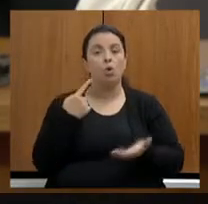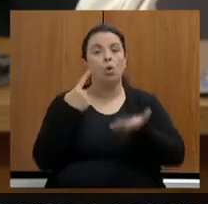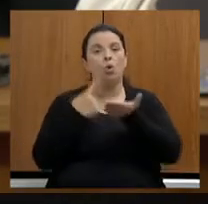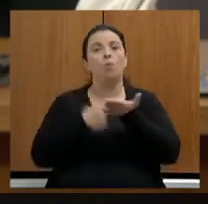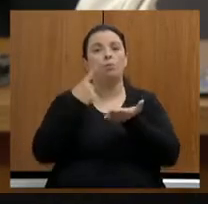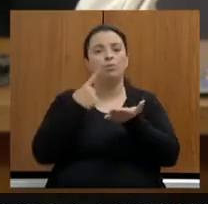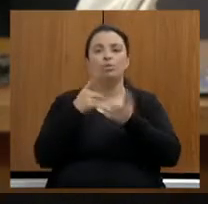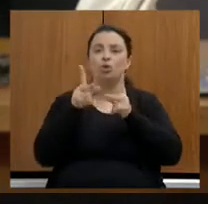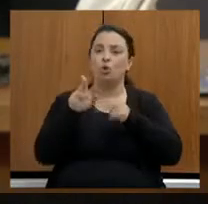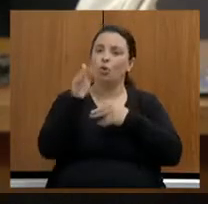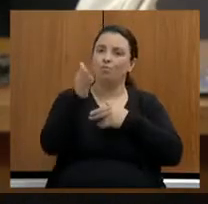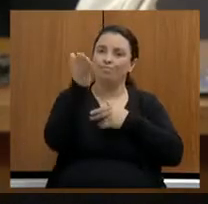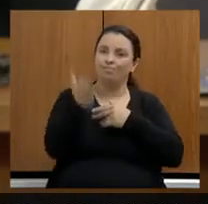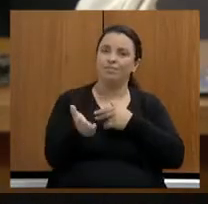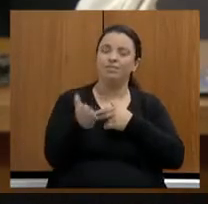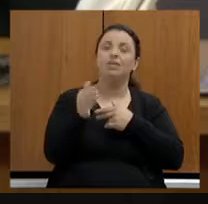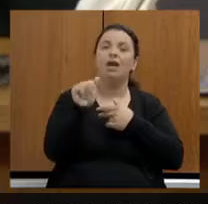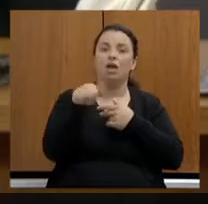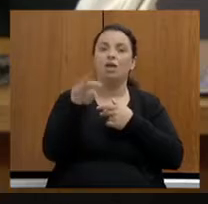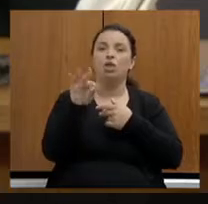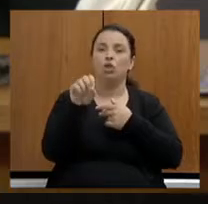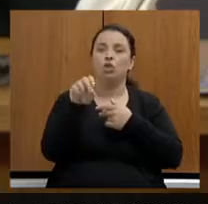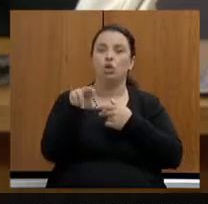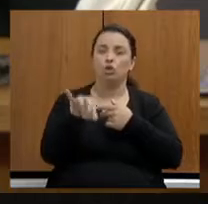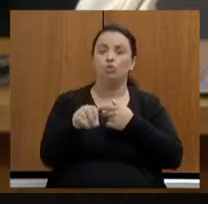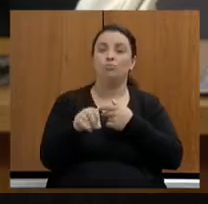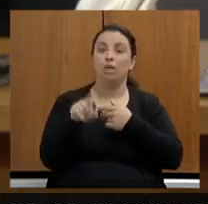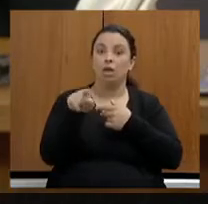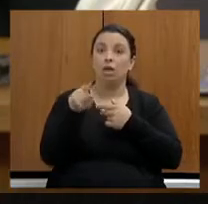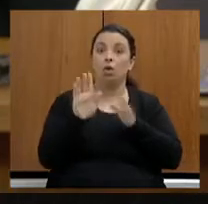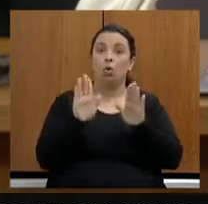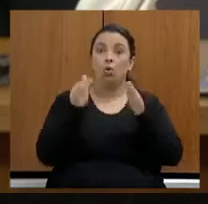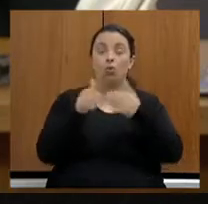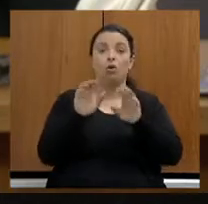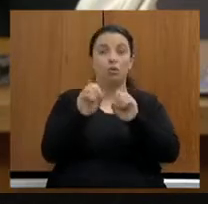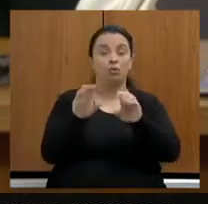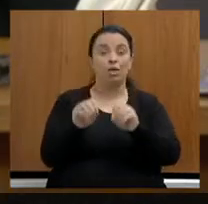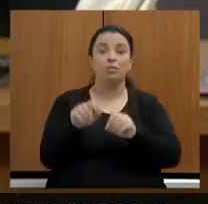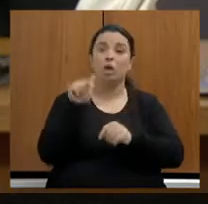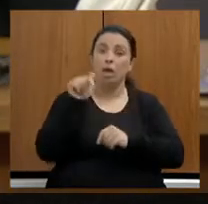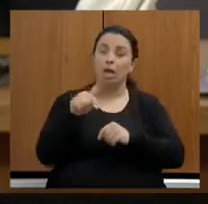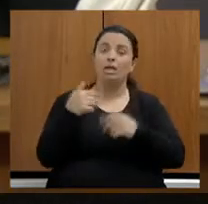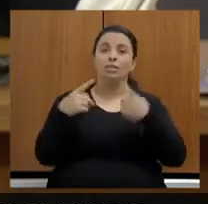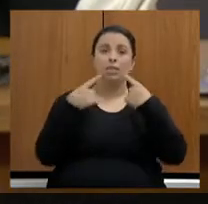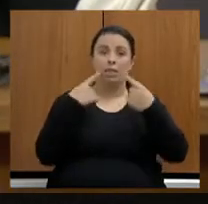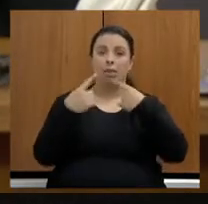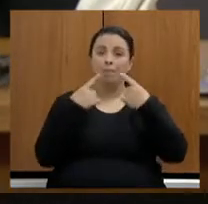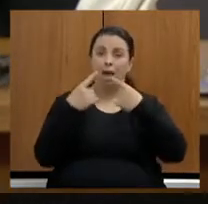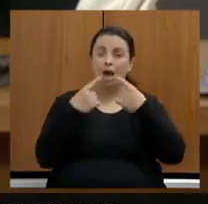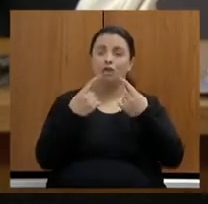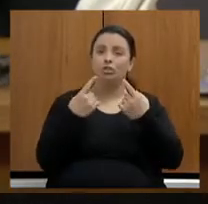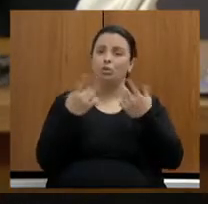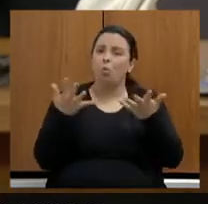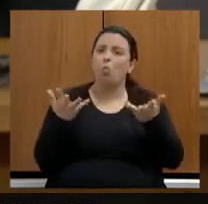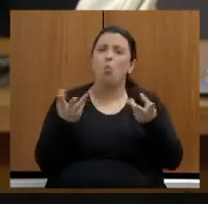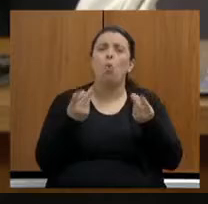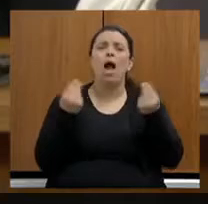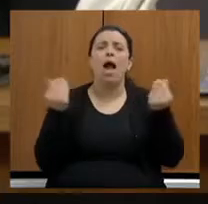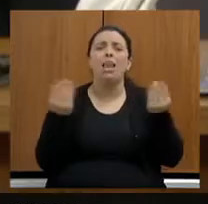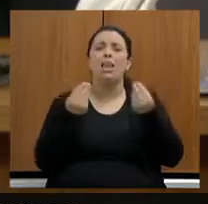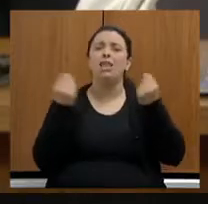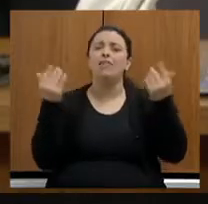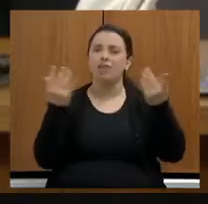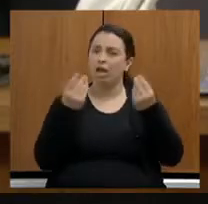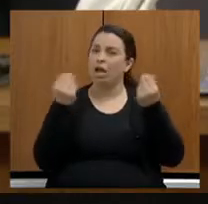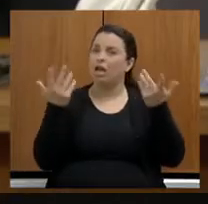como o senhor na causa da educação sabe e que é um debate né Presidente sempre muito qualificado é